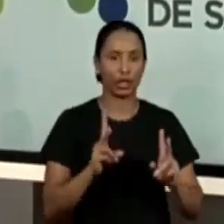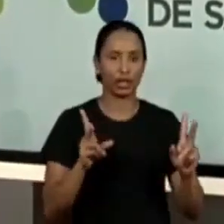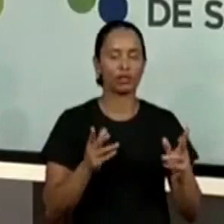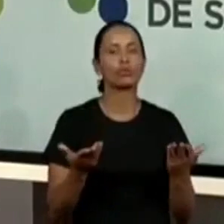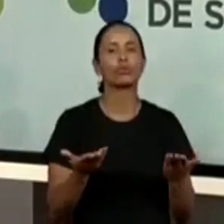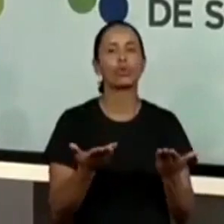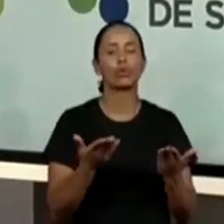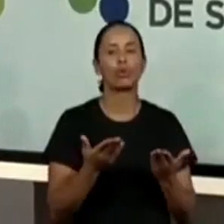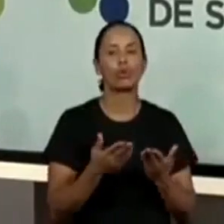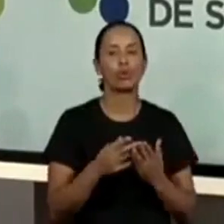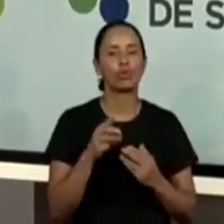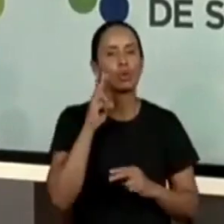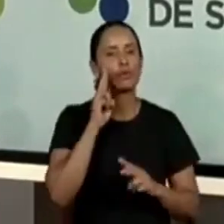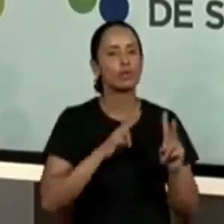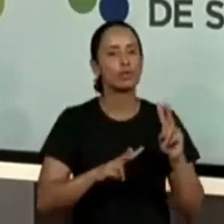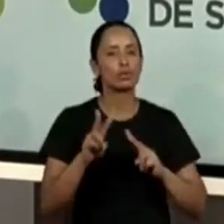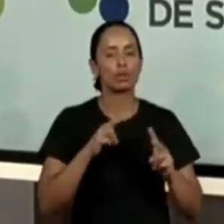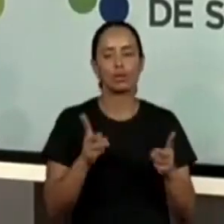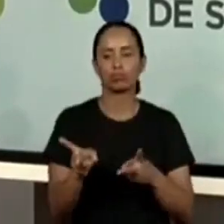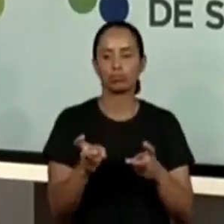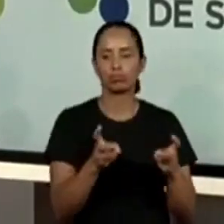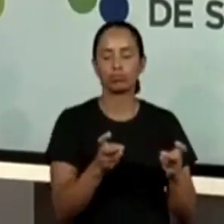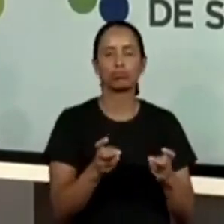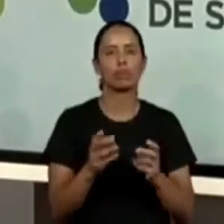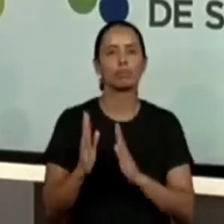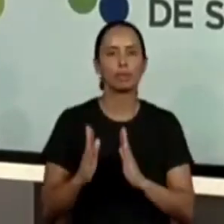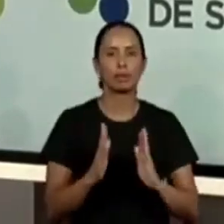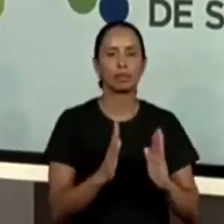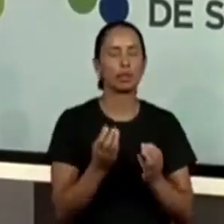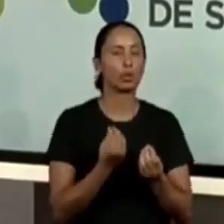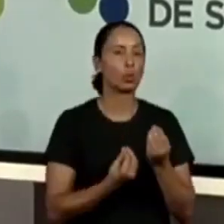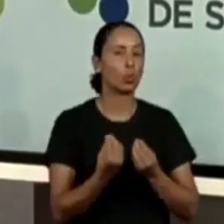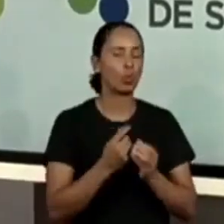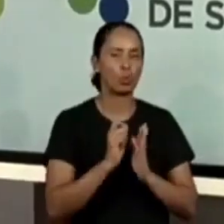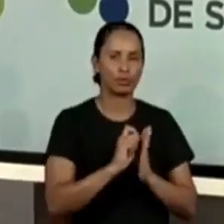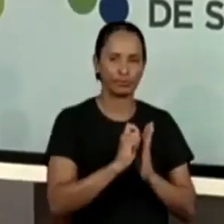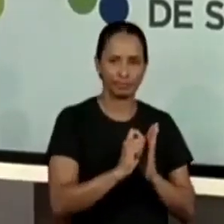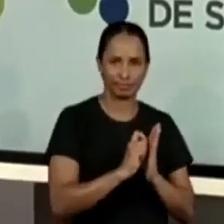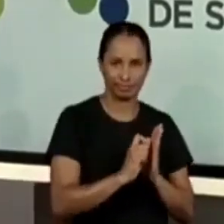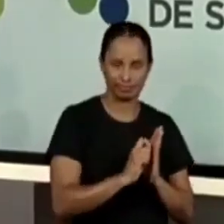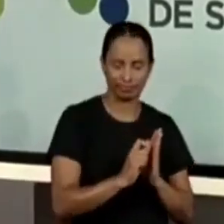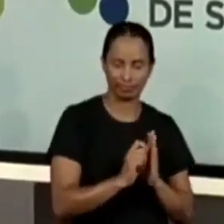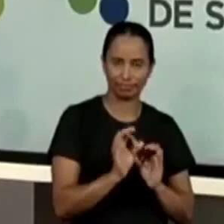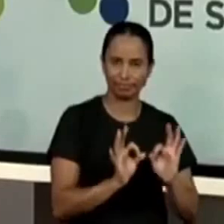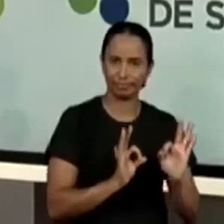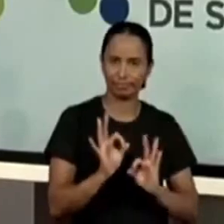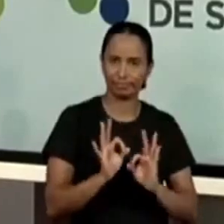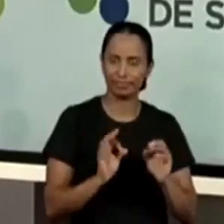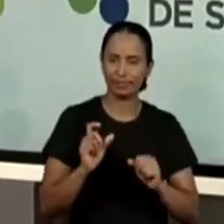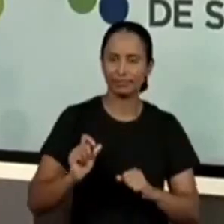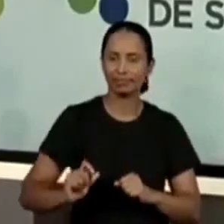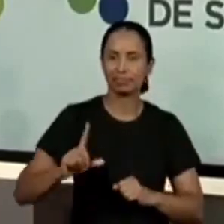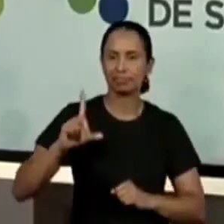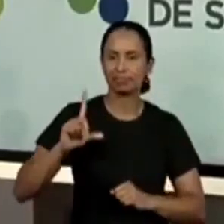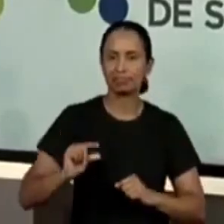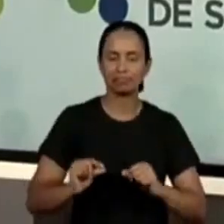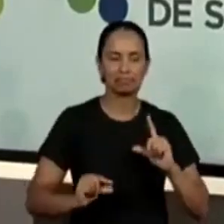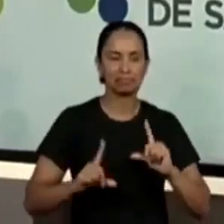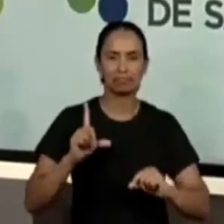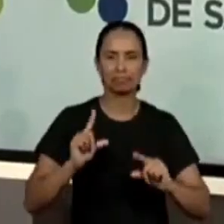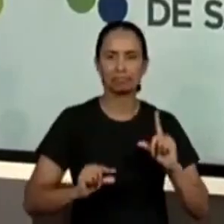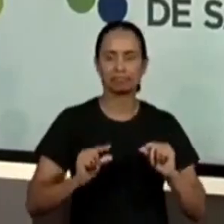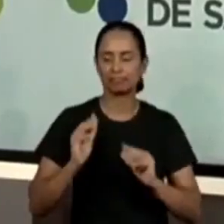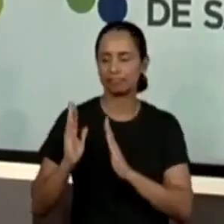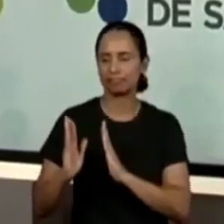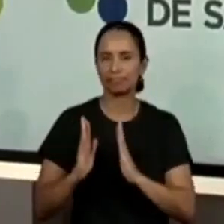algumas classificações, ver como são escritos inclusive, né? E classificar também quem é maior, quem é menor, como eu